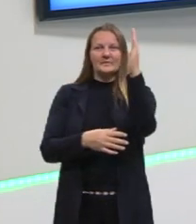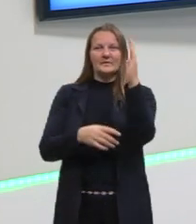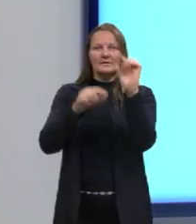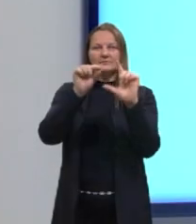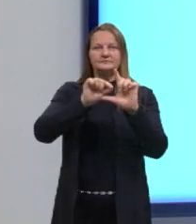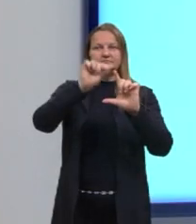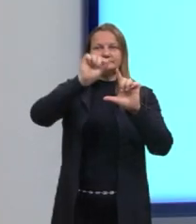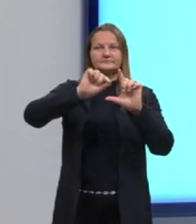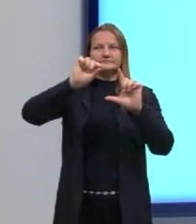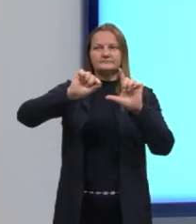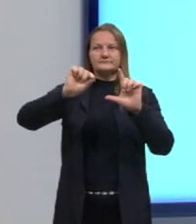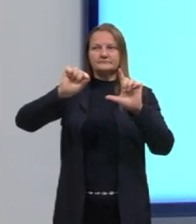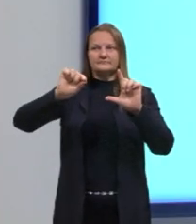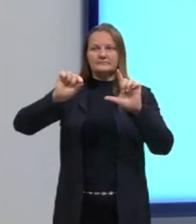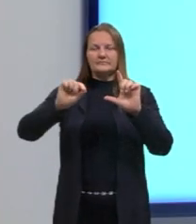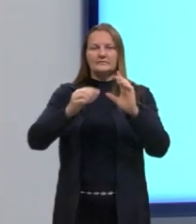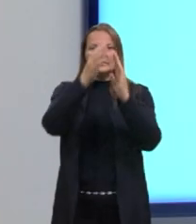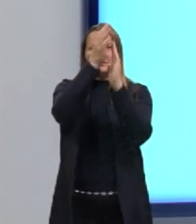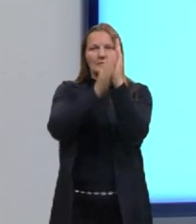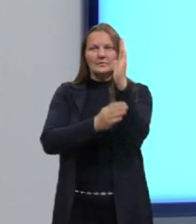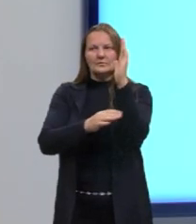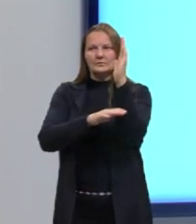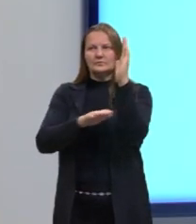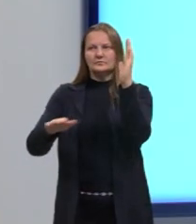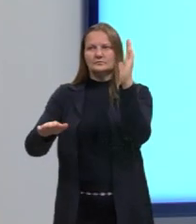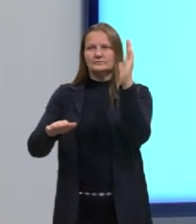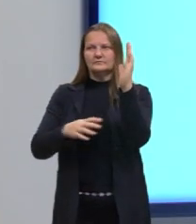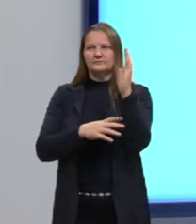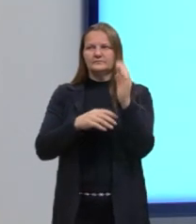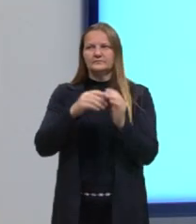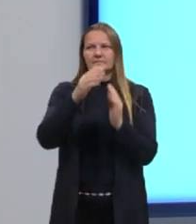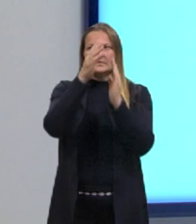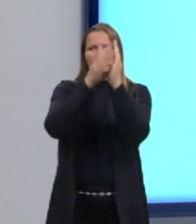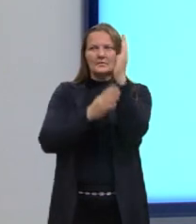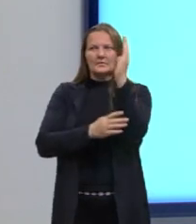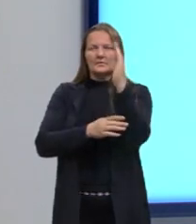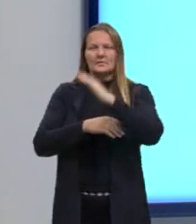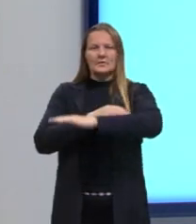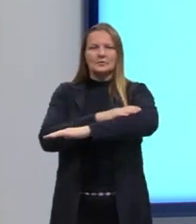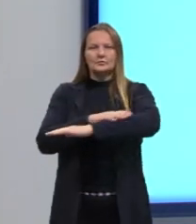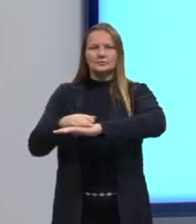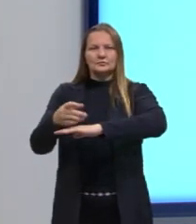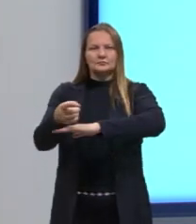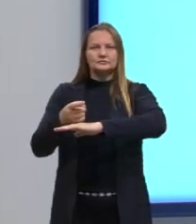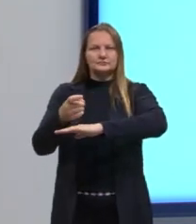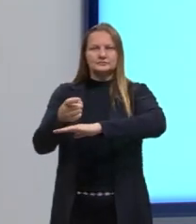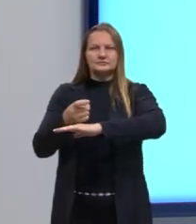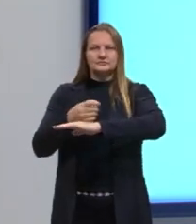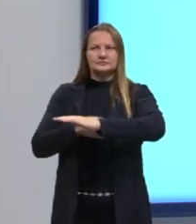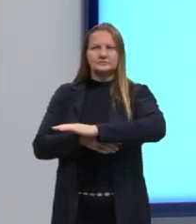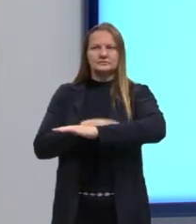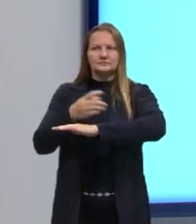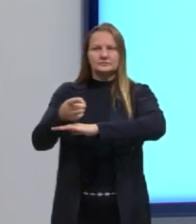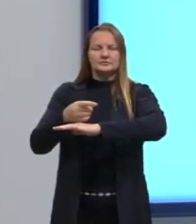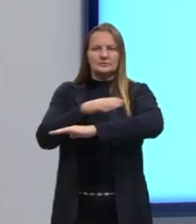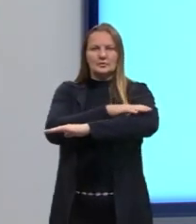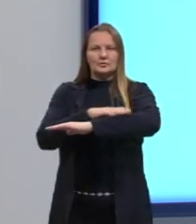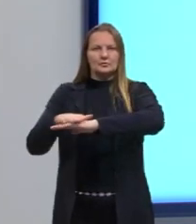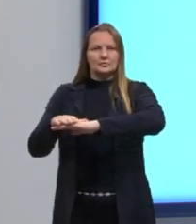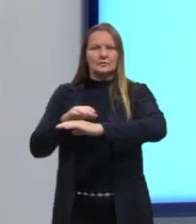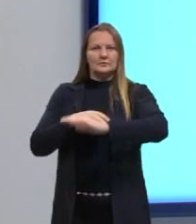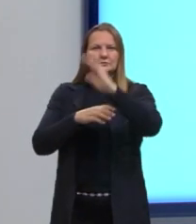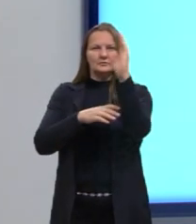a representação no plano cartesiano nós temos os nossos dois eixos o eixo X que é o horizontal